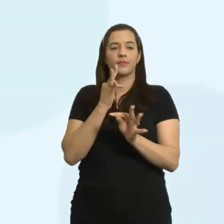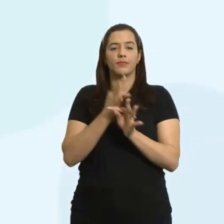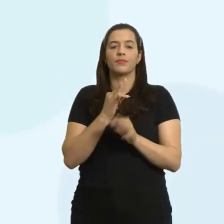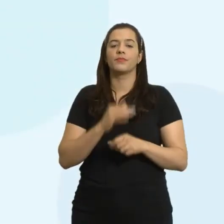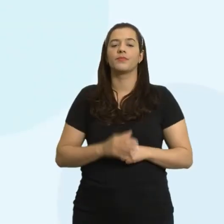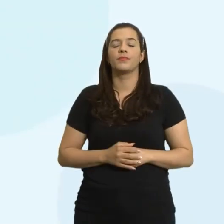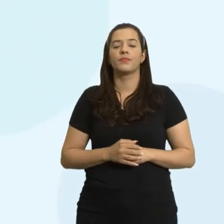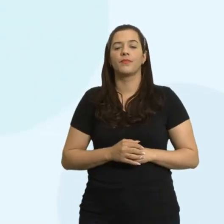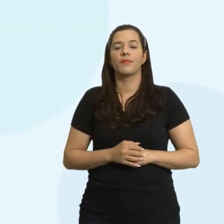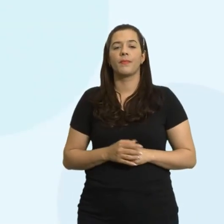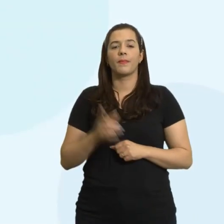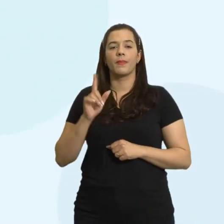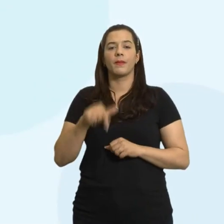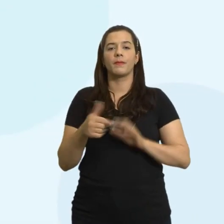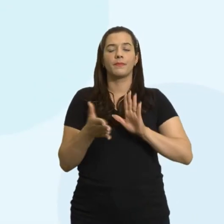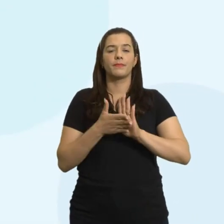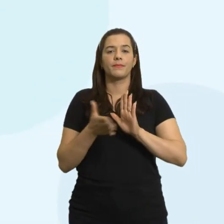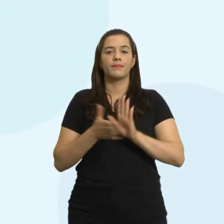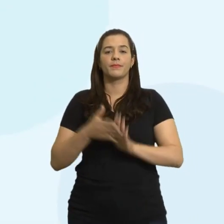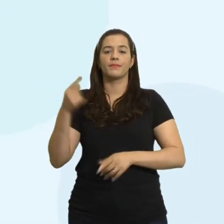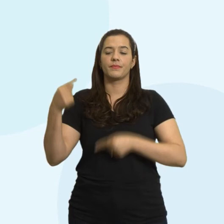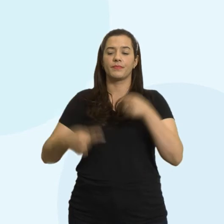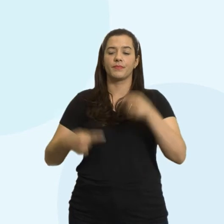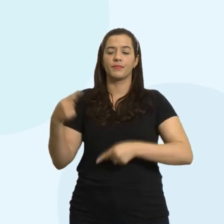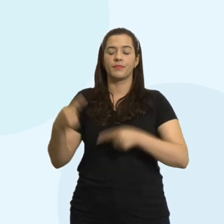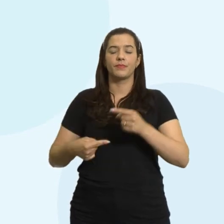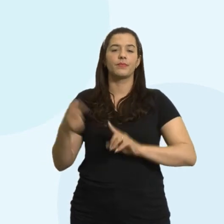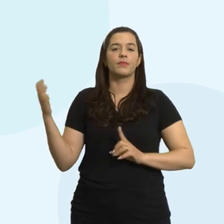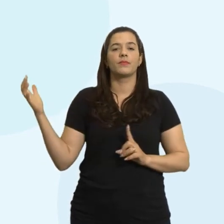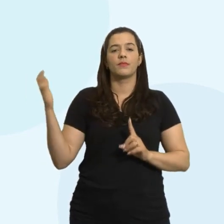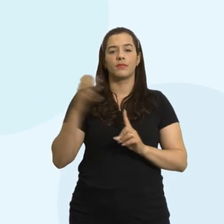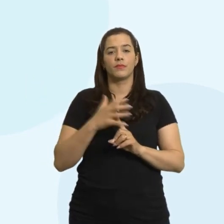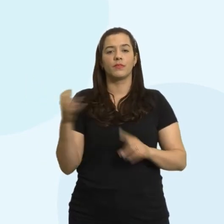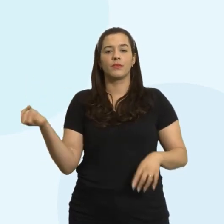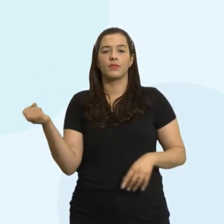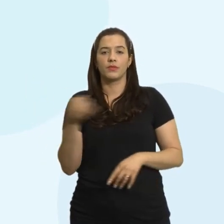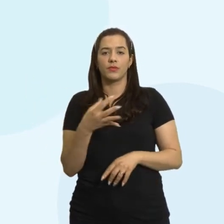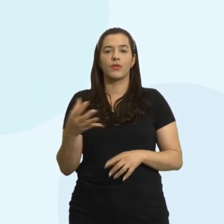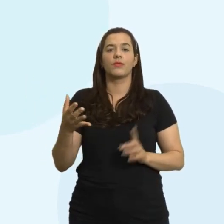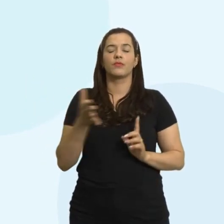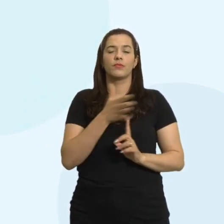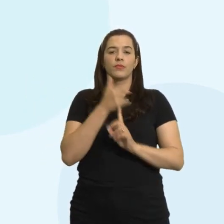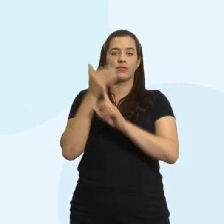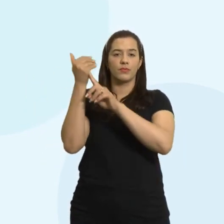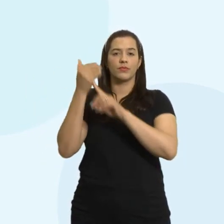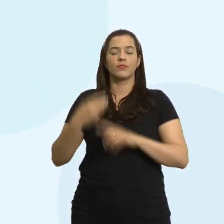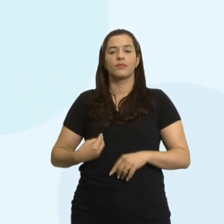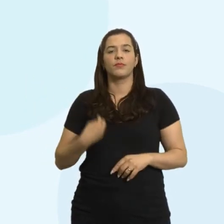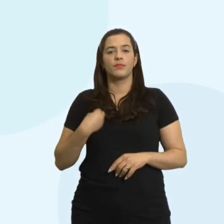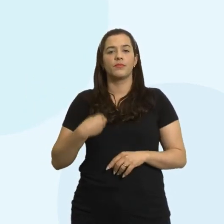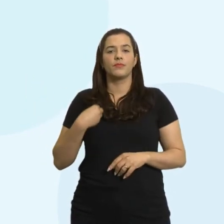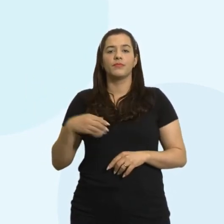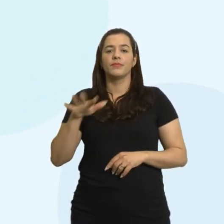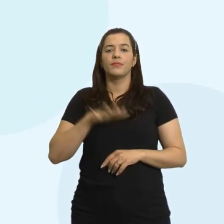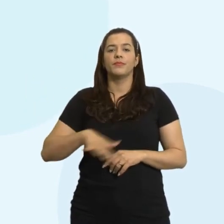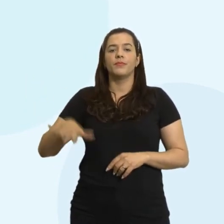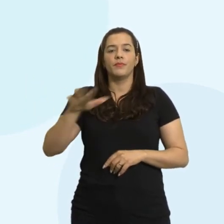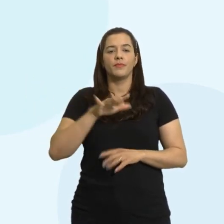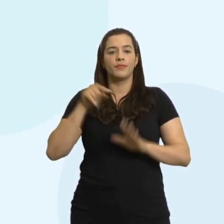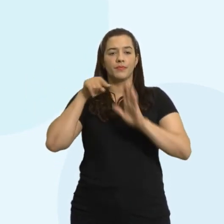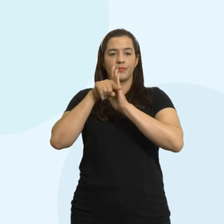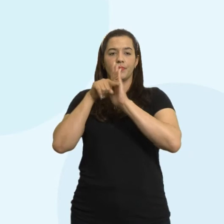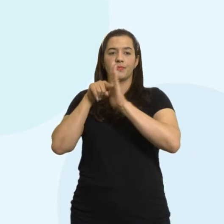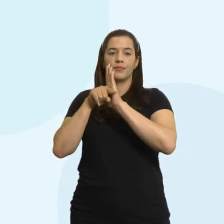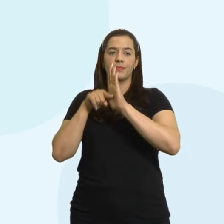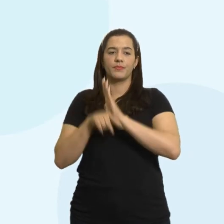a proposta é avaliar e debater os impactos de novas tecnologias na vida contemporânea, analisando as